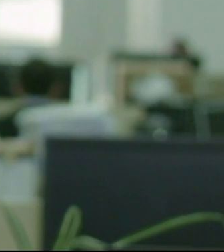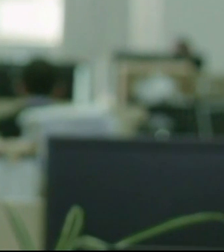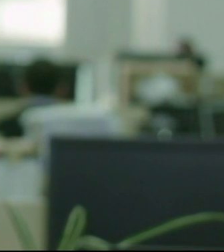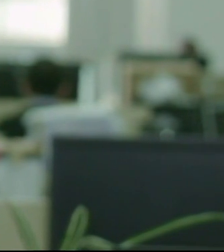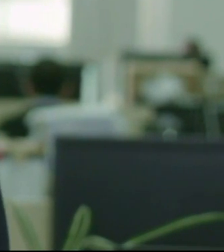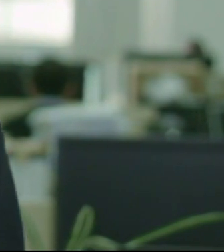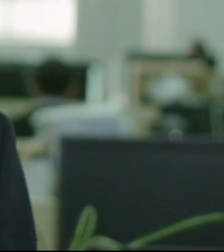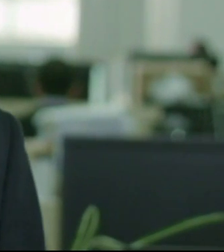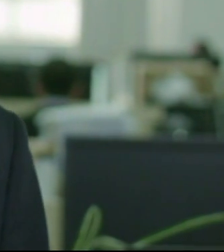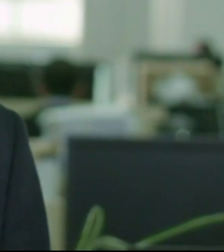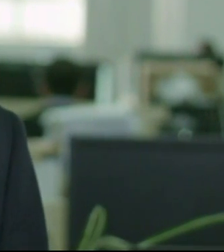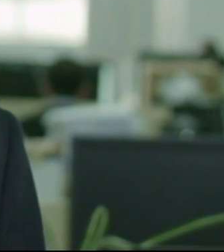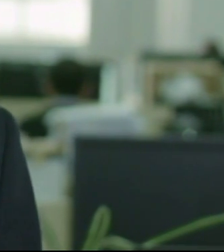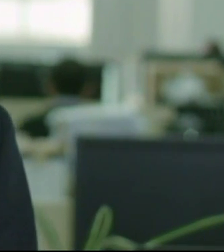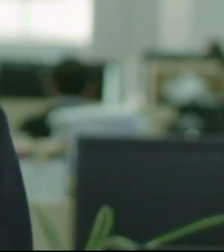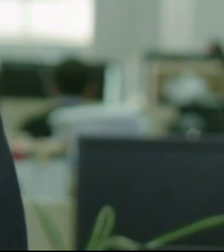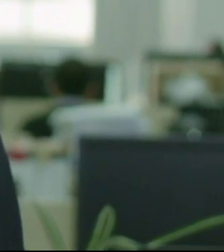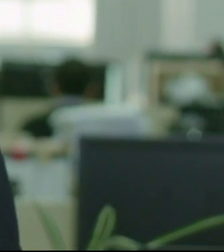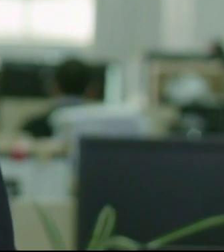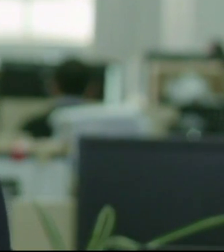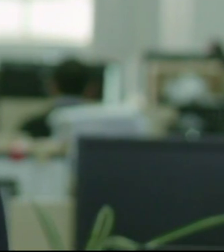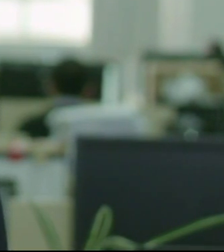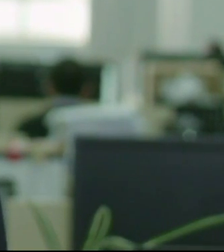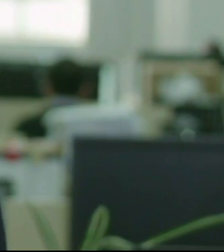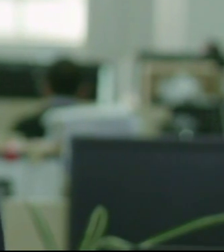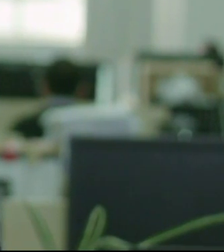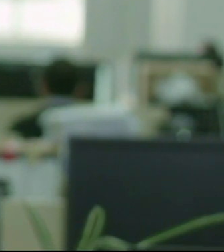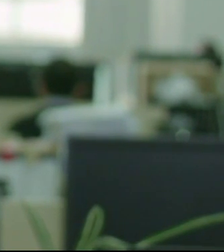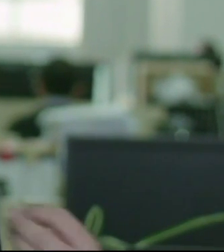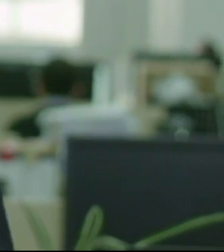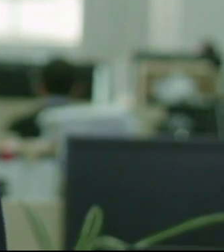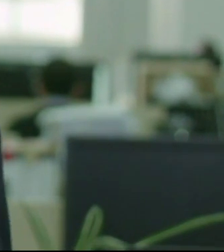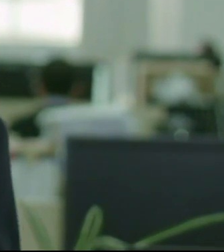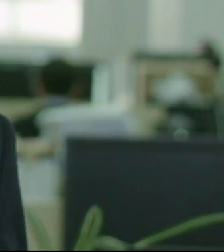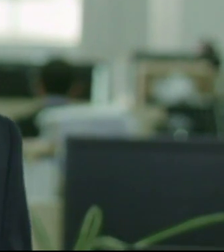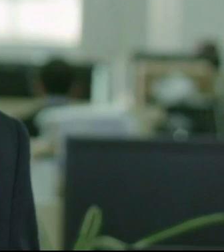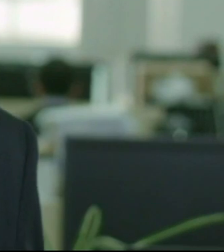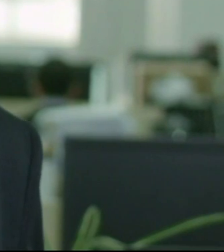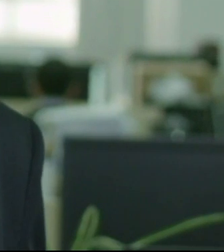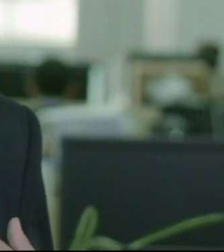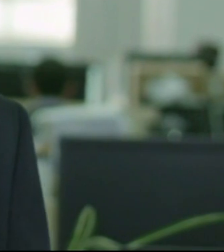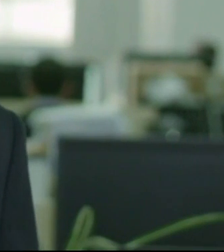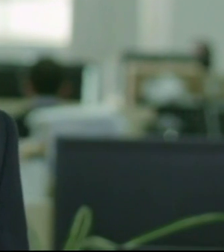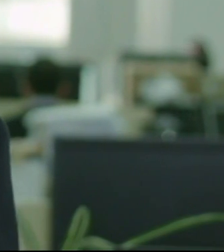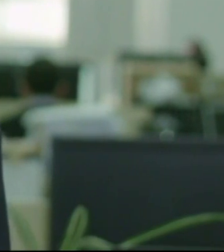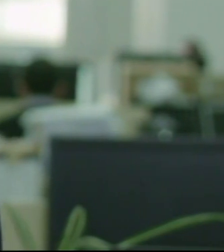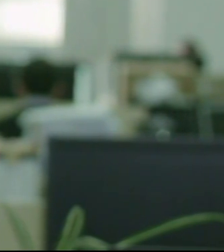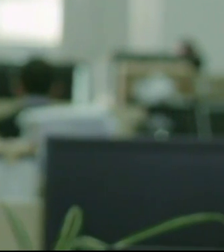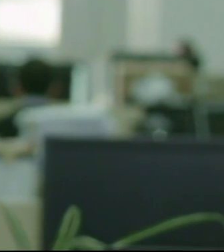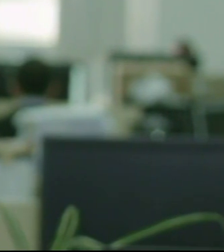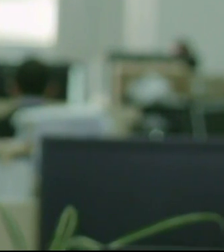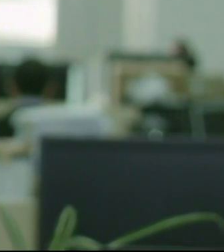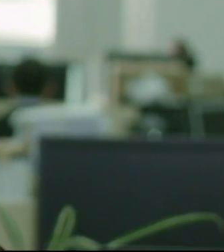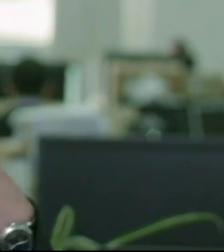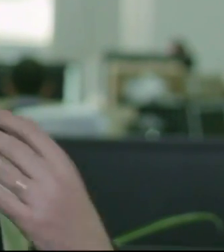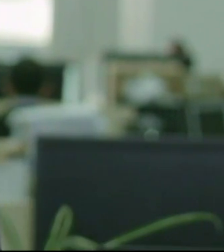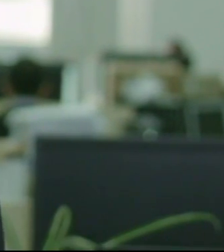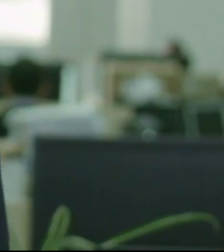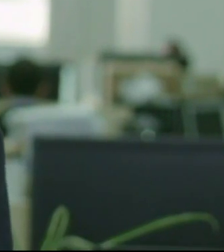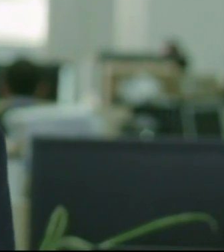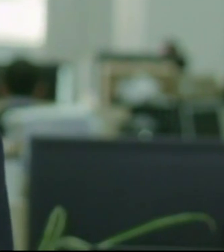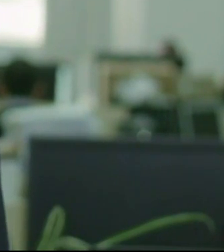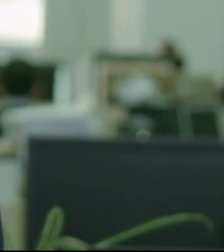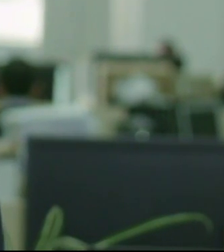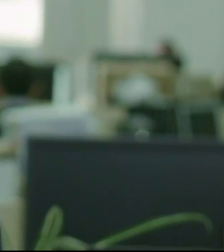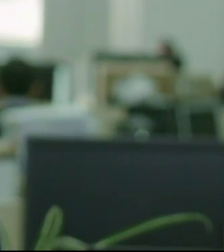calendário onde você pode tirar as dúvidas as suas disciplinas online nós temos também acelerando o processo de preparação das disciplinas você pode